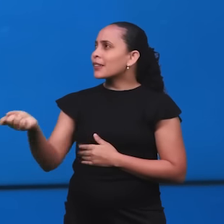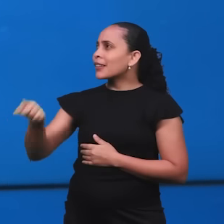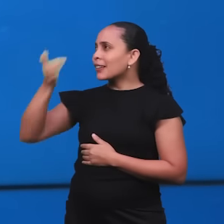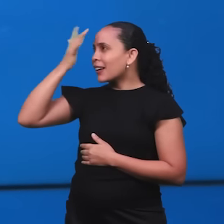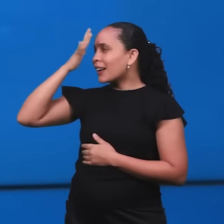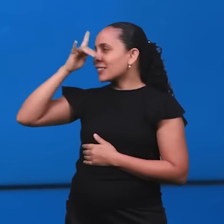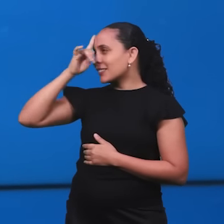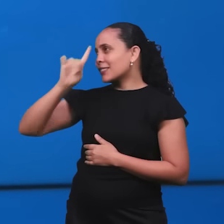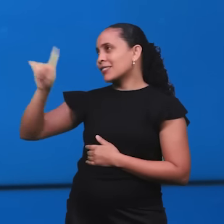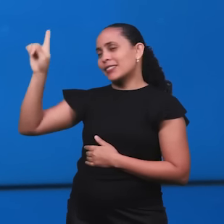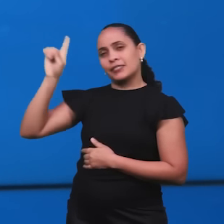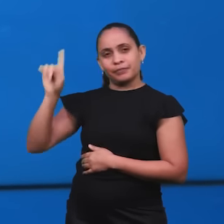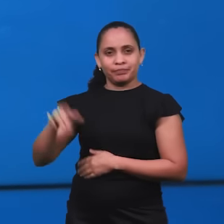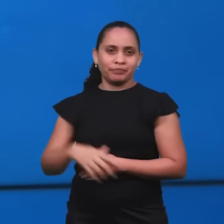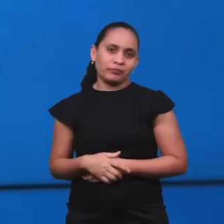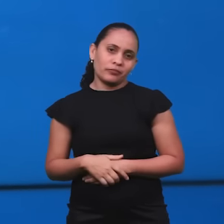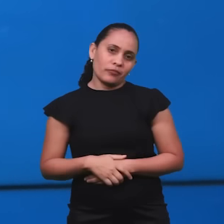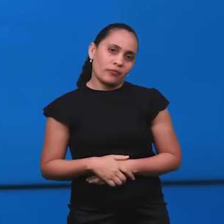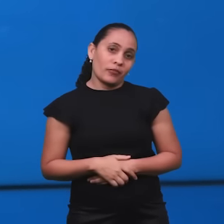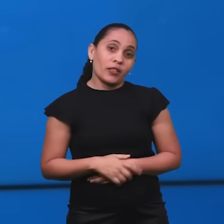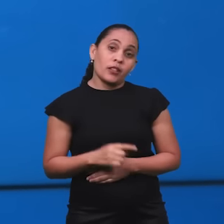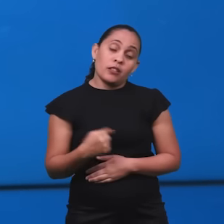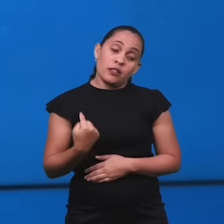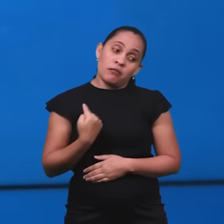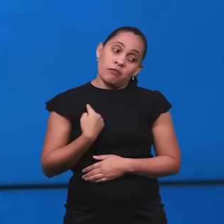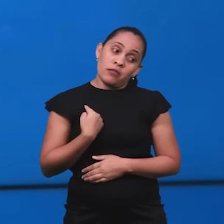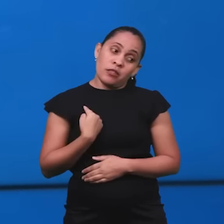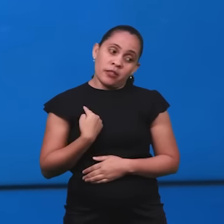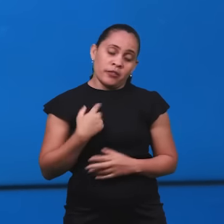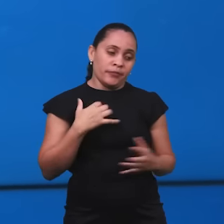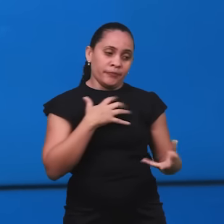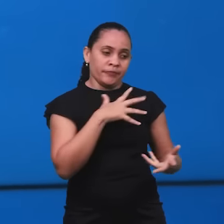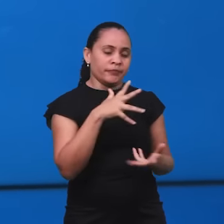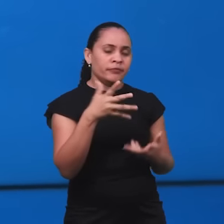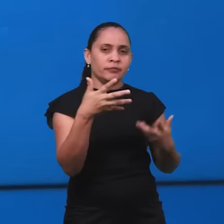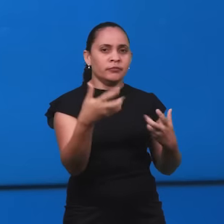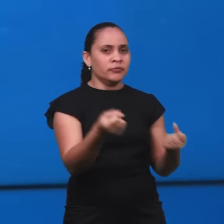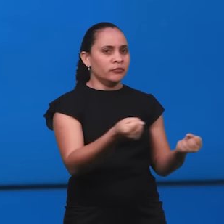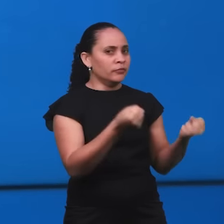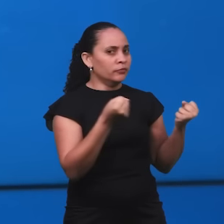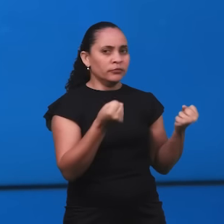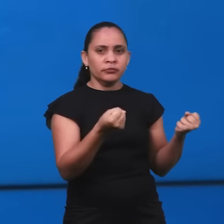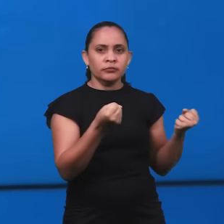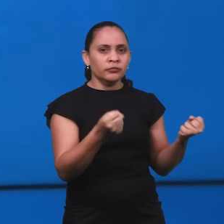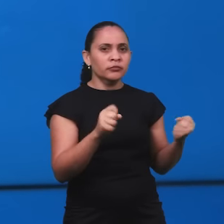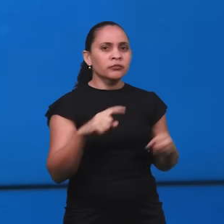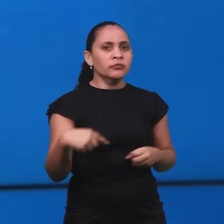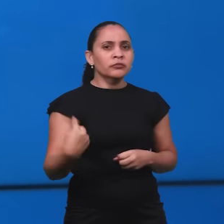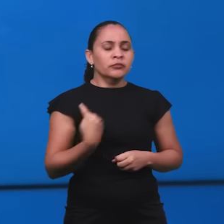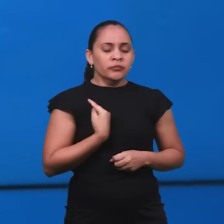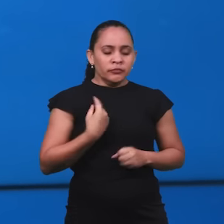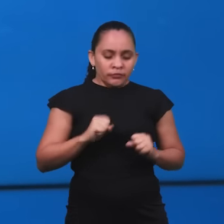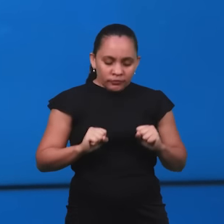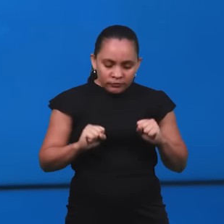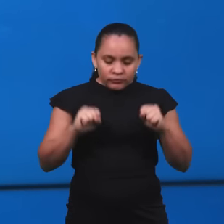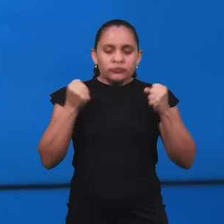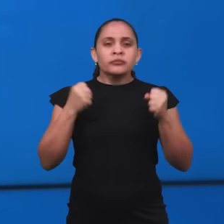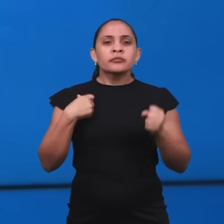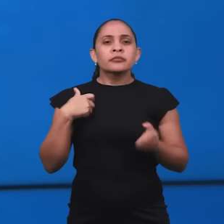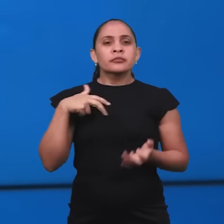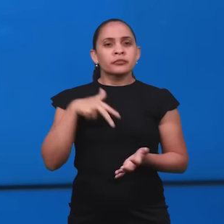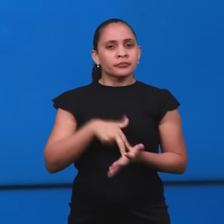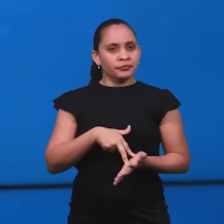nós não temos o contato direto com o mundo. Nós somos sustentados por essa base,